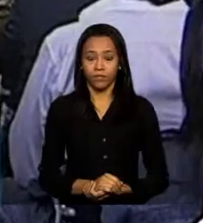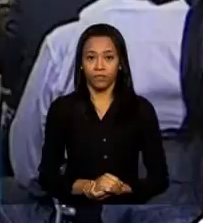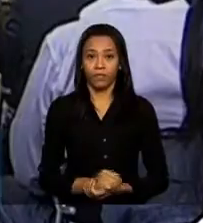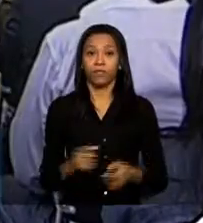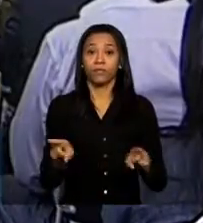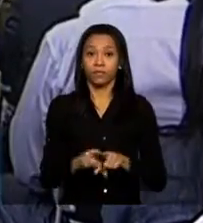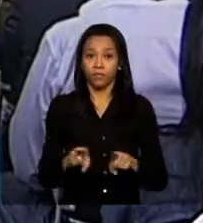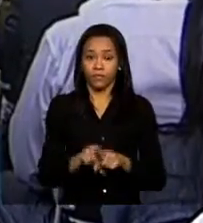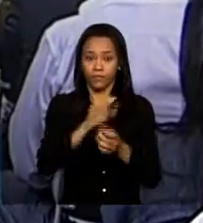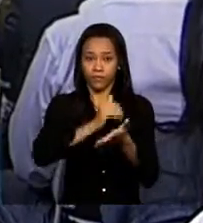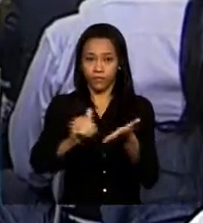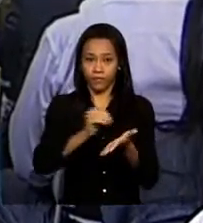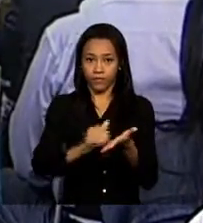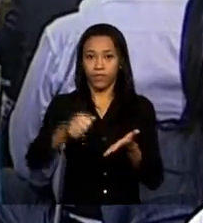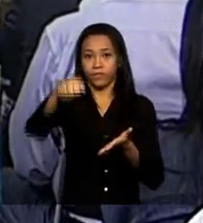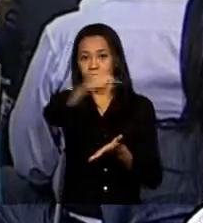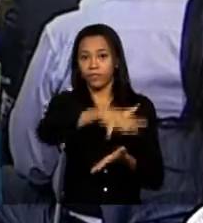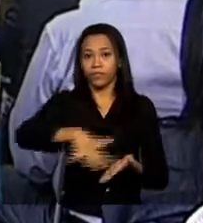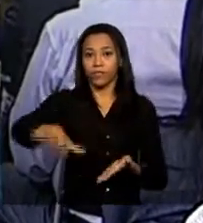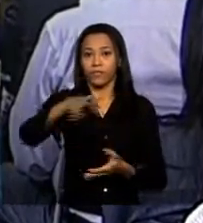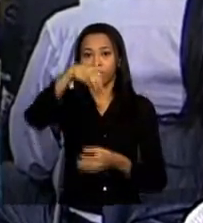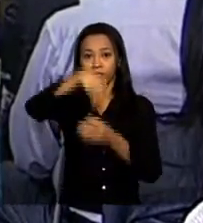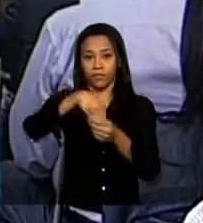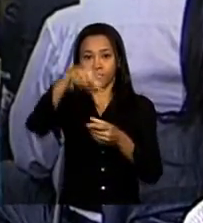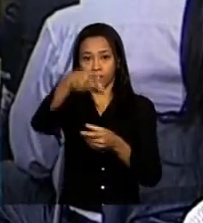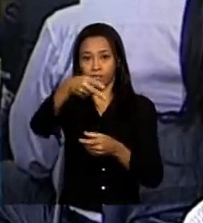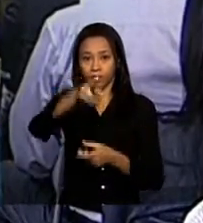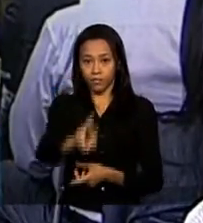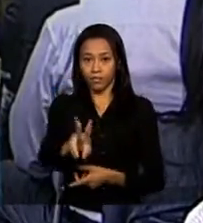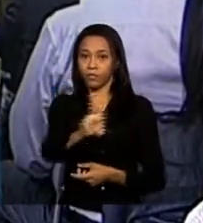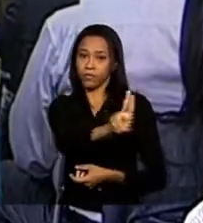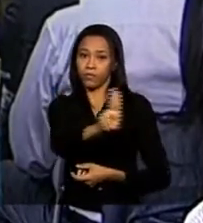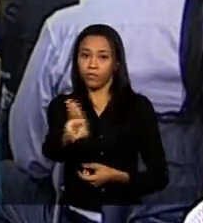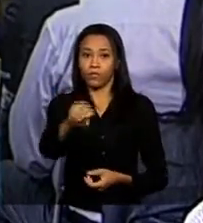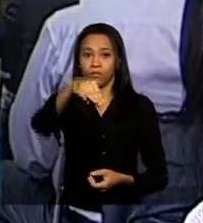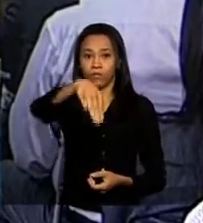Da Secretaria-Geral da Presidência da República, o ministro Miguel Rosseto.